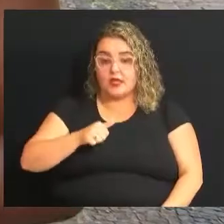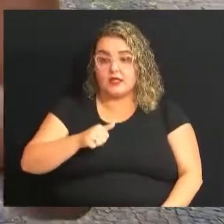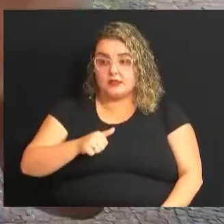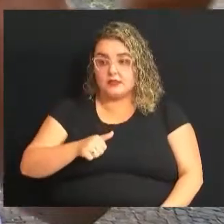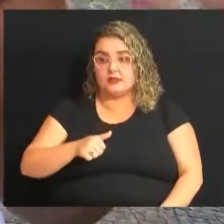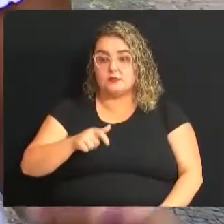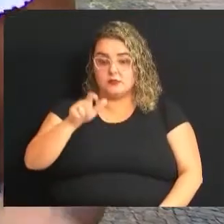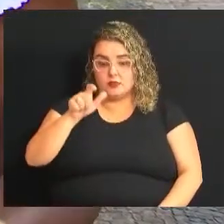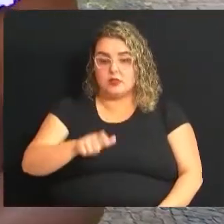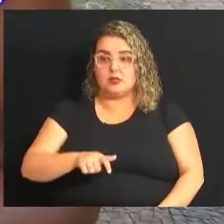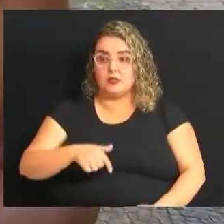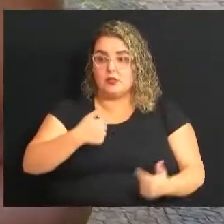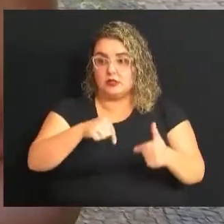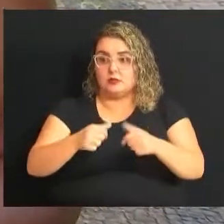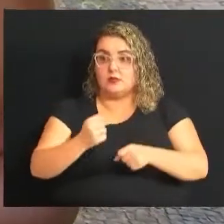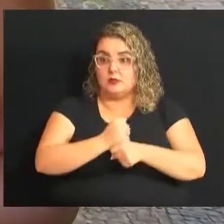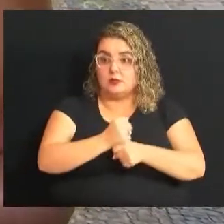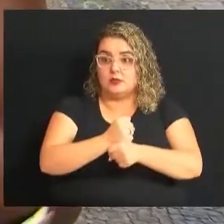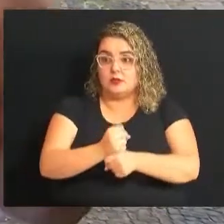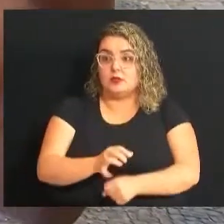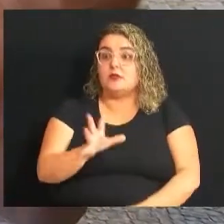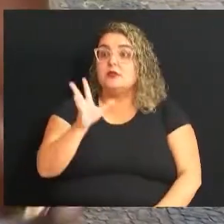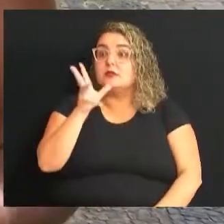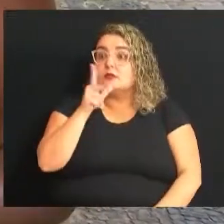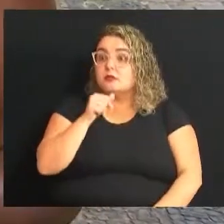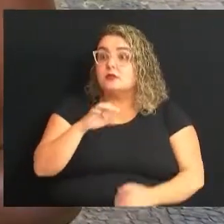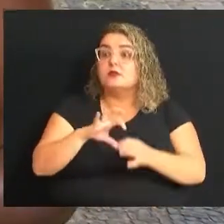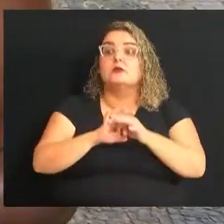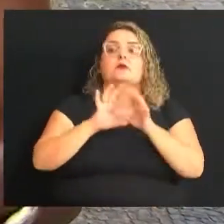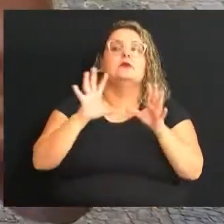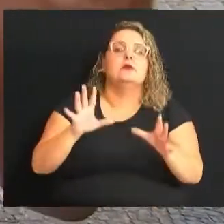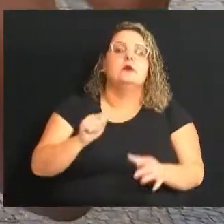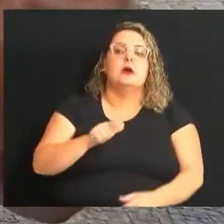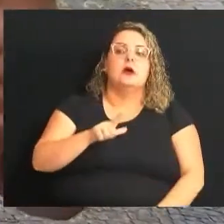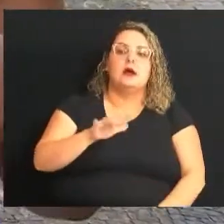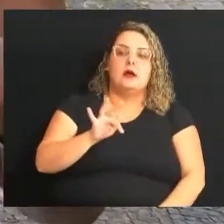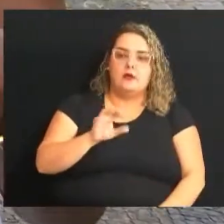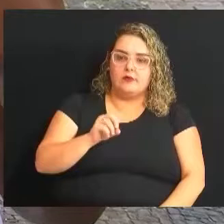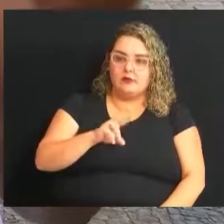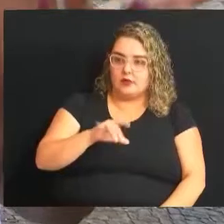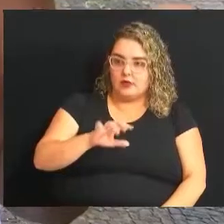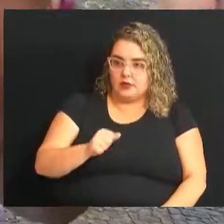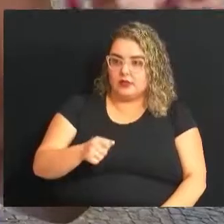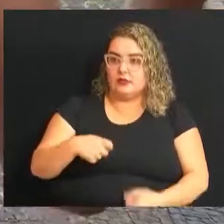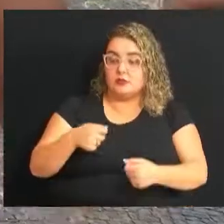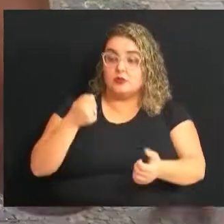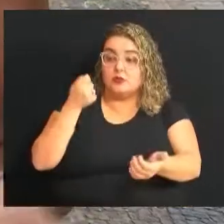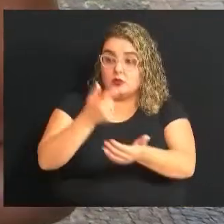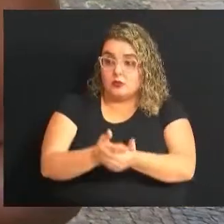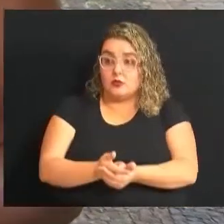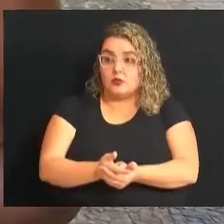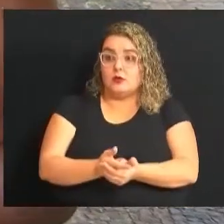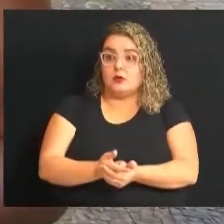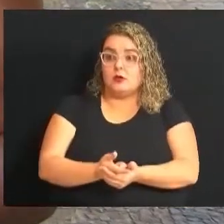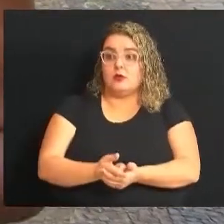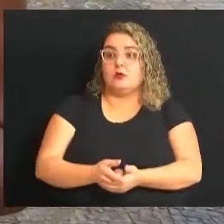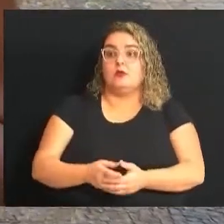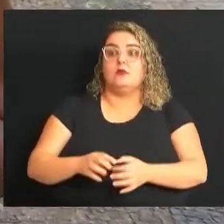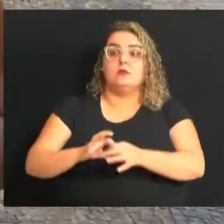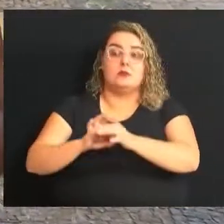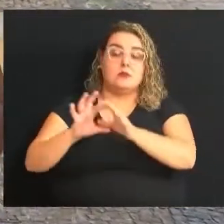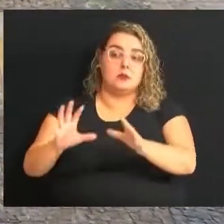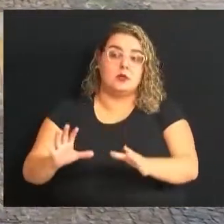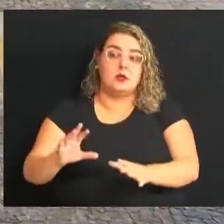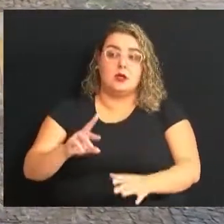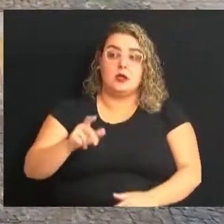anos, que demorou muito tempo para lhe dar a alforria que ele teve que comprar, ela passa, né, o término dessa igreja, Ramos de